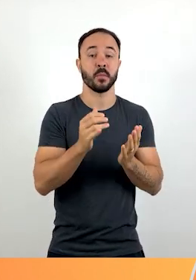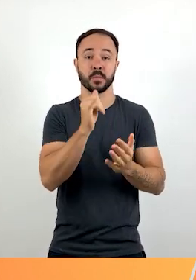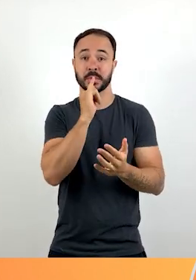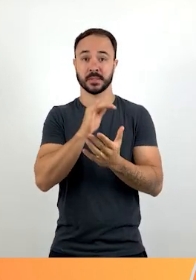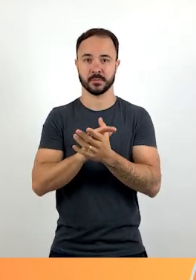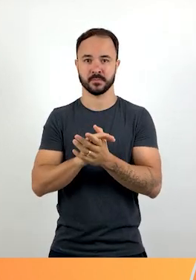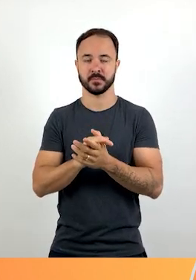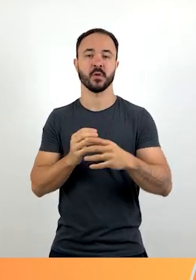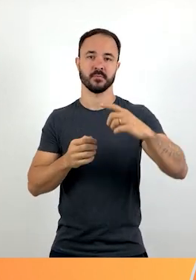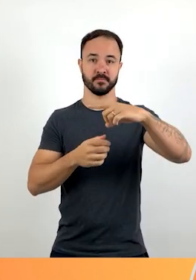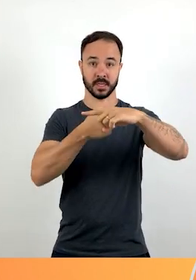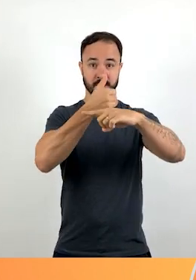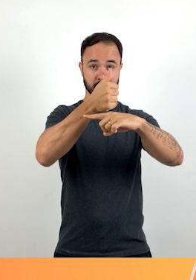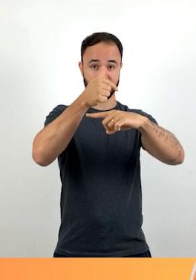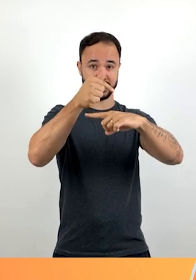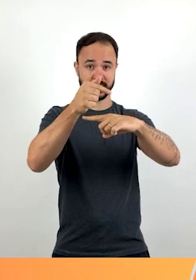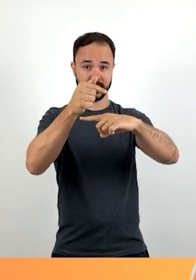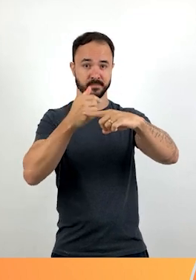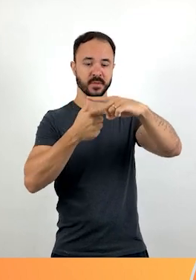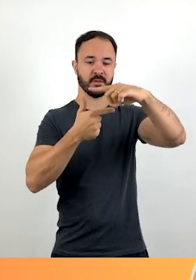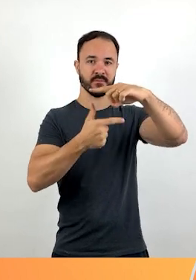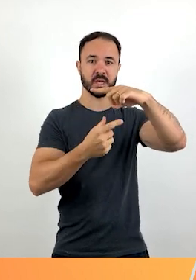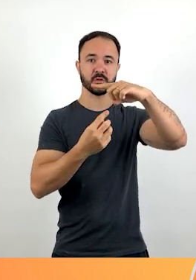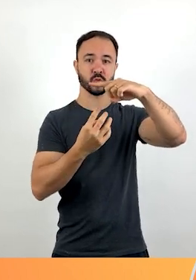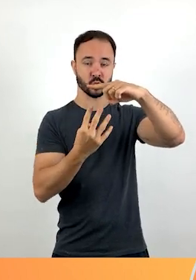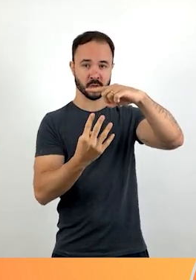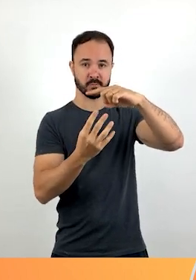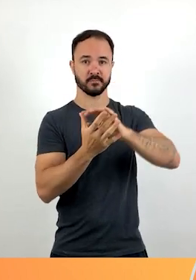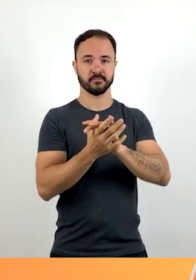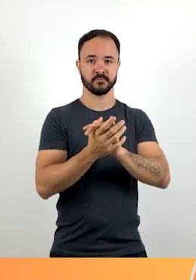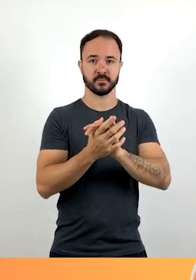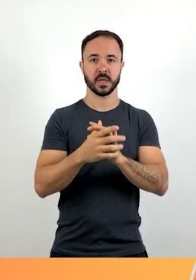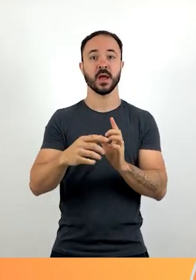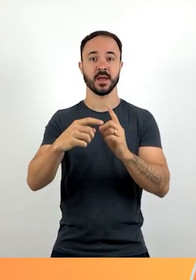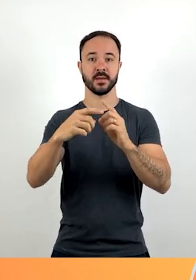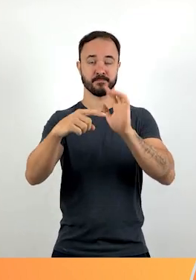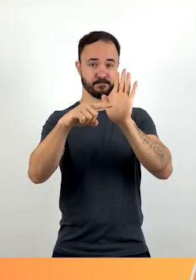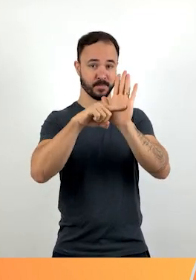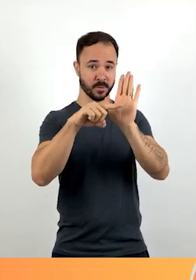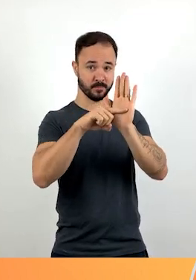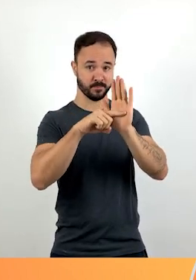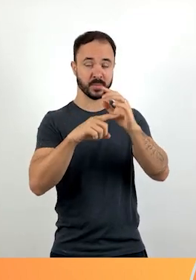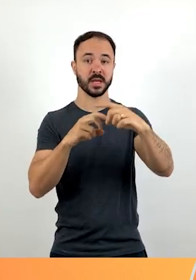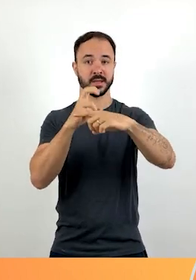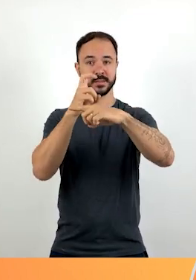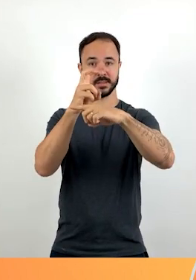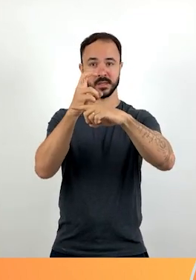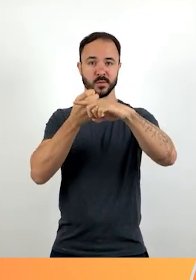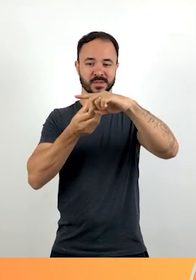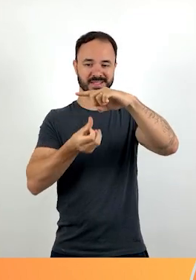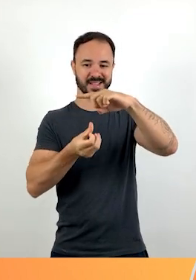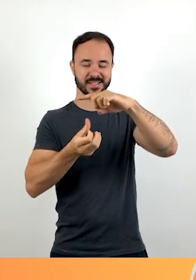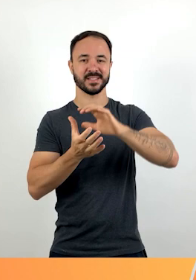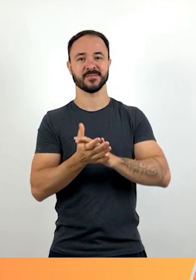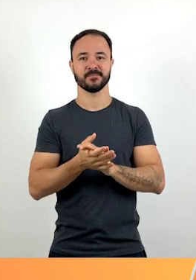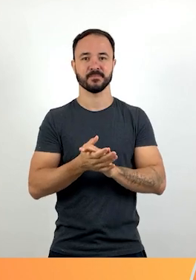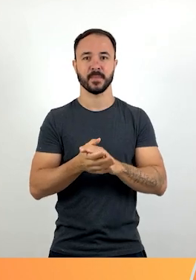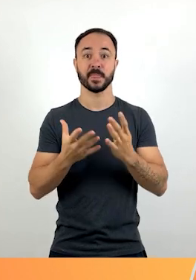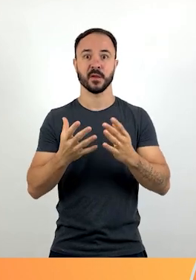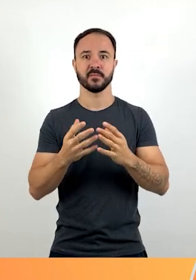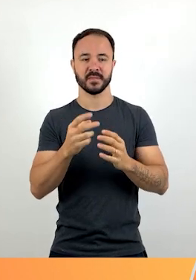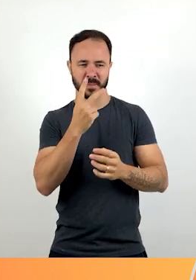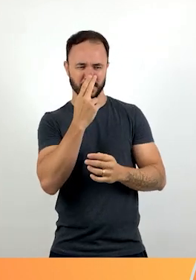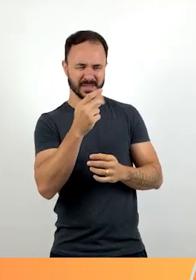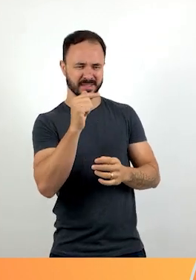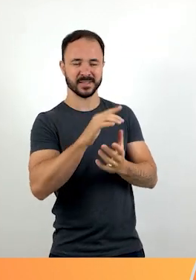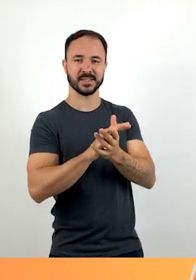24 menos 5 sobre 6, né? Aqui é como se fosse mais vezes menos, né?